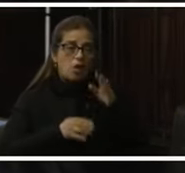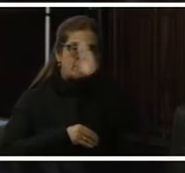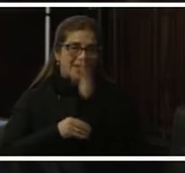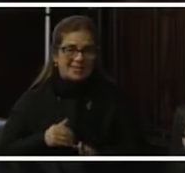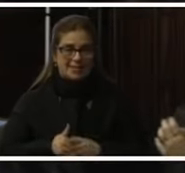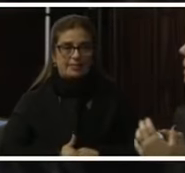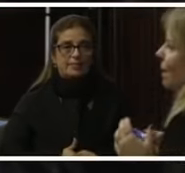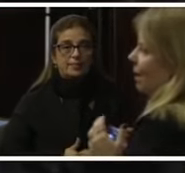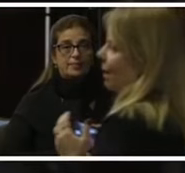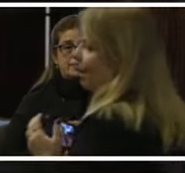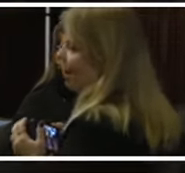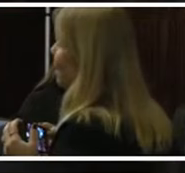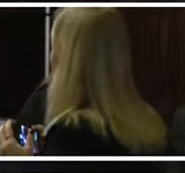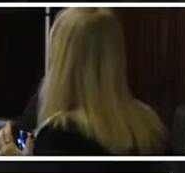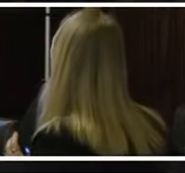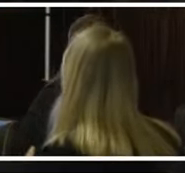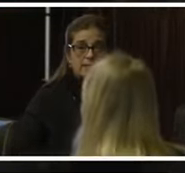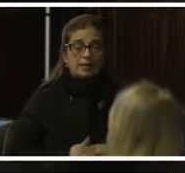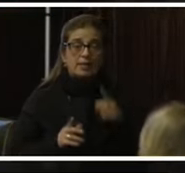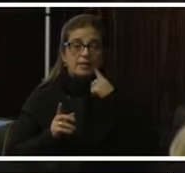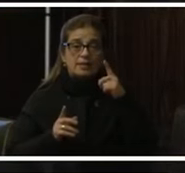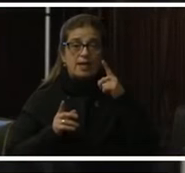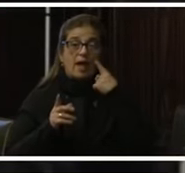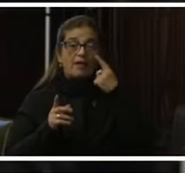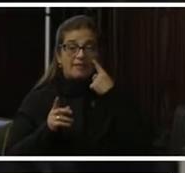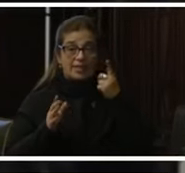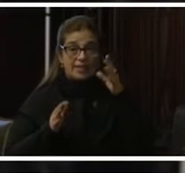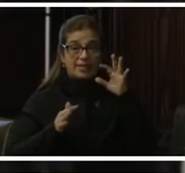ah se a tradução ao inglês